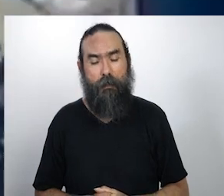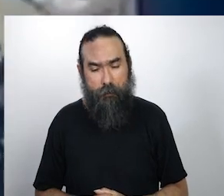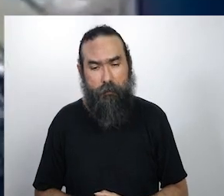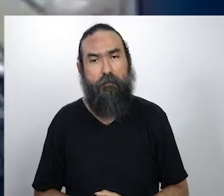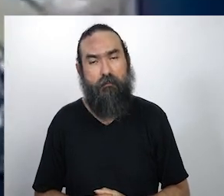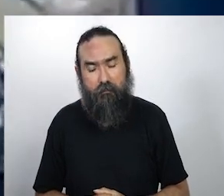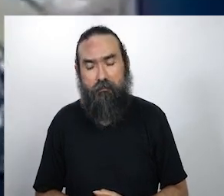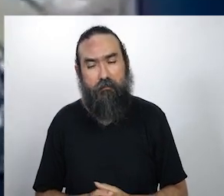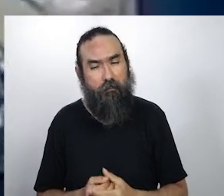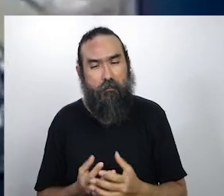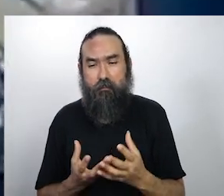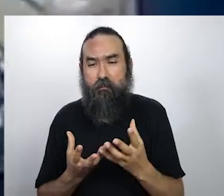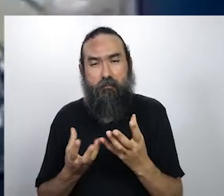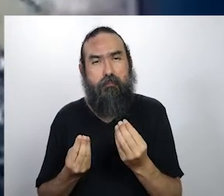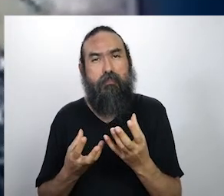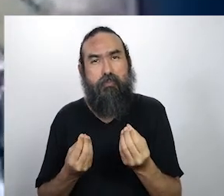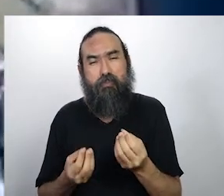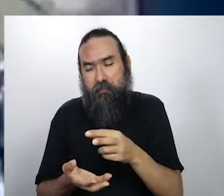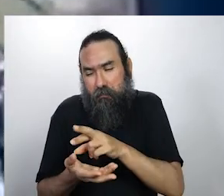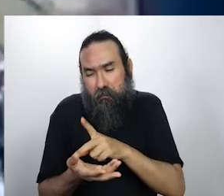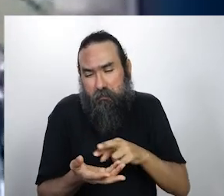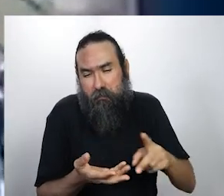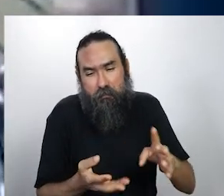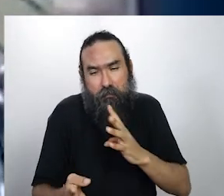Muito bom saber de tudo que se passa por aí.